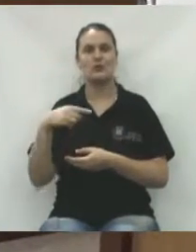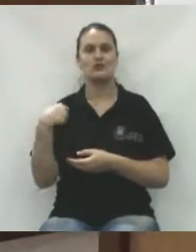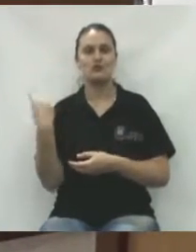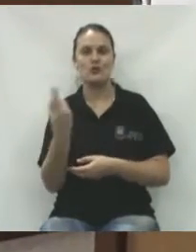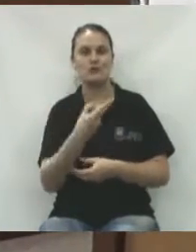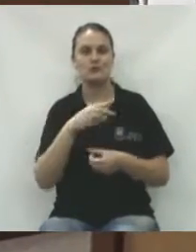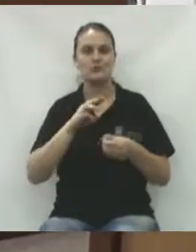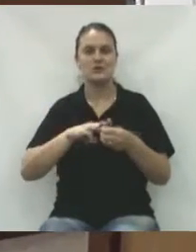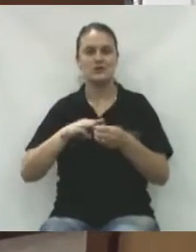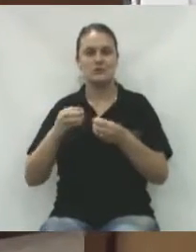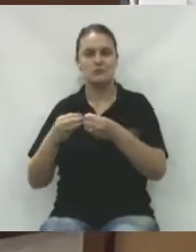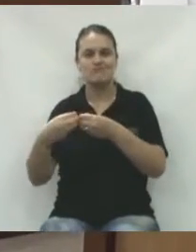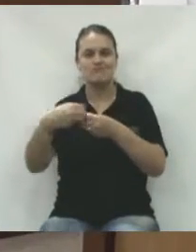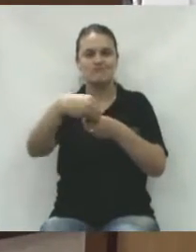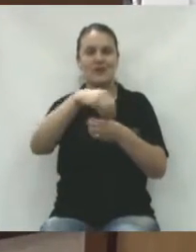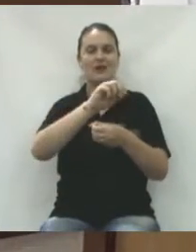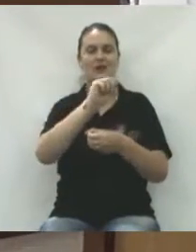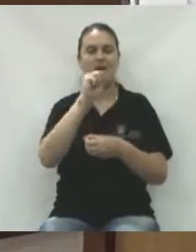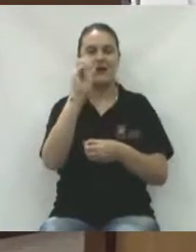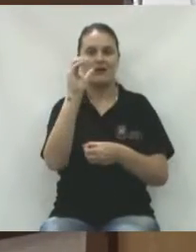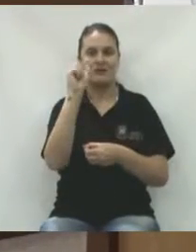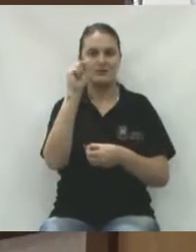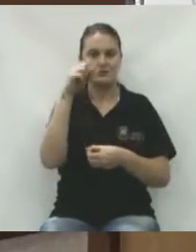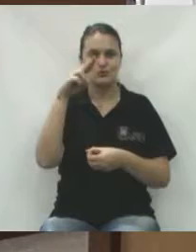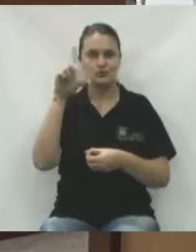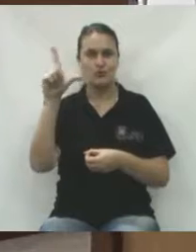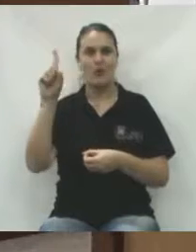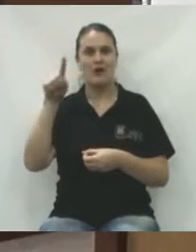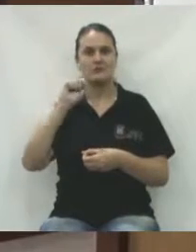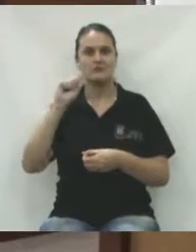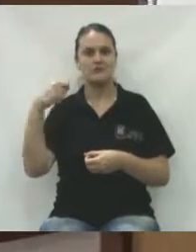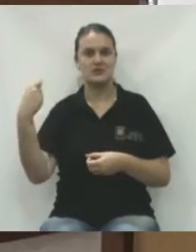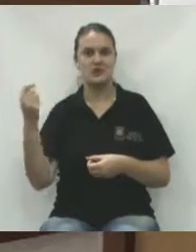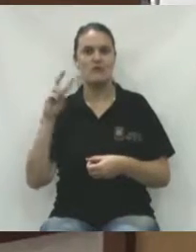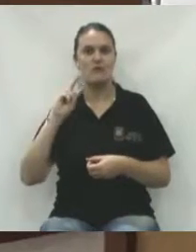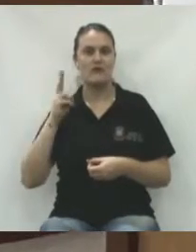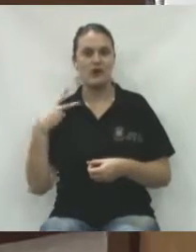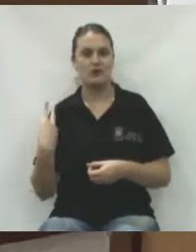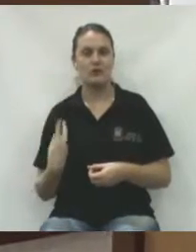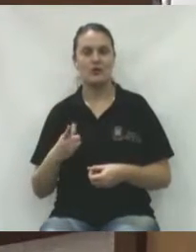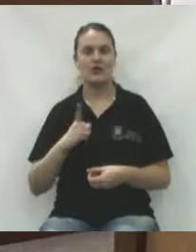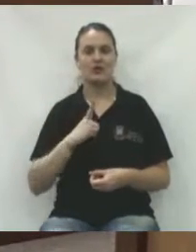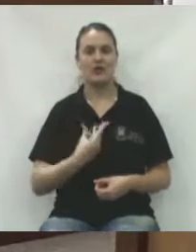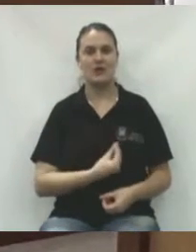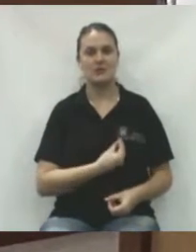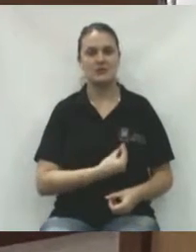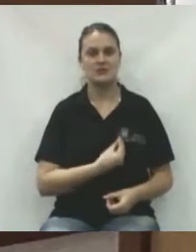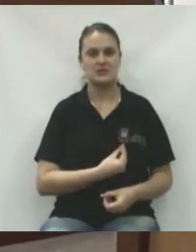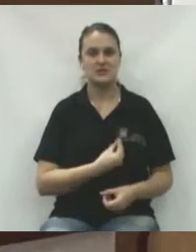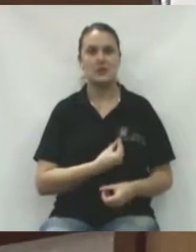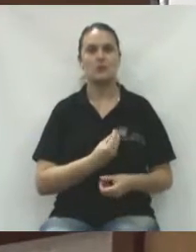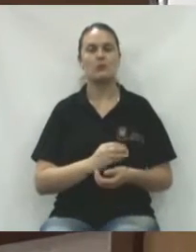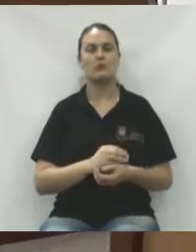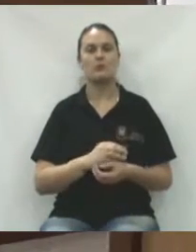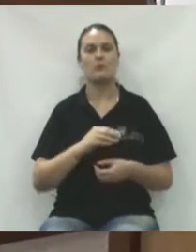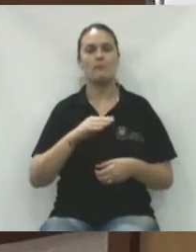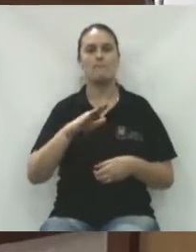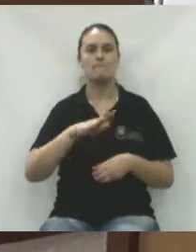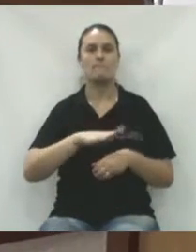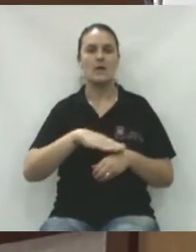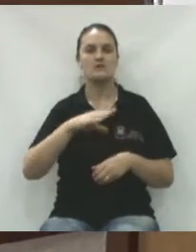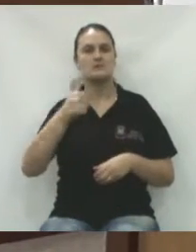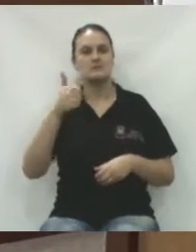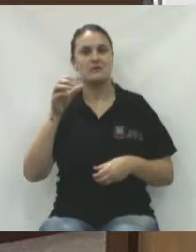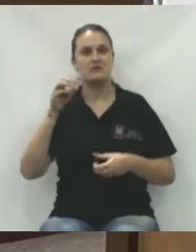nosso município hoje alcançou uma associação de vereadores que o que representa aí é